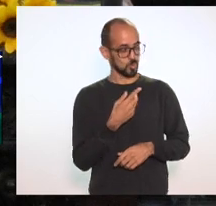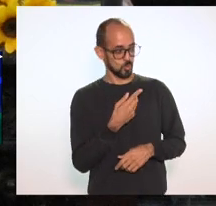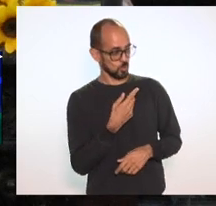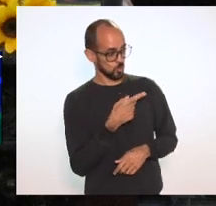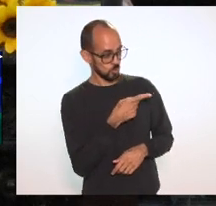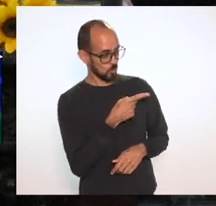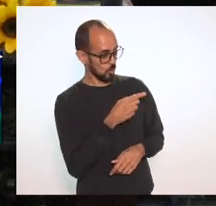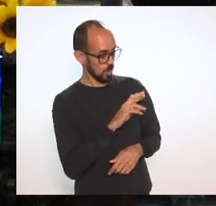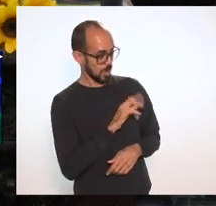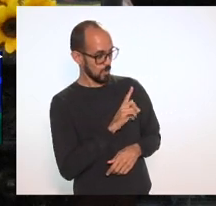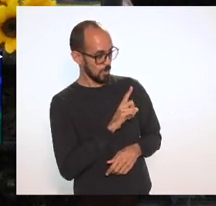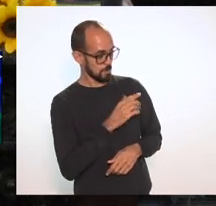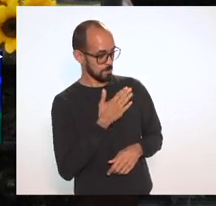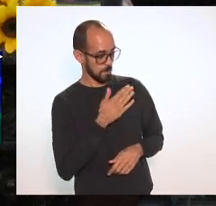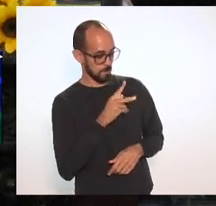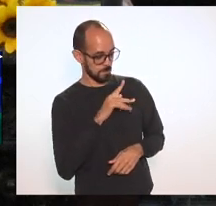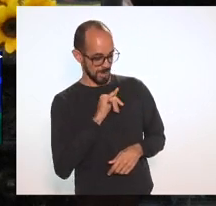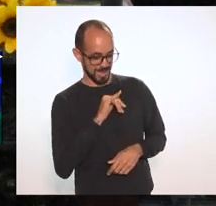pai